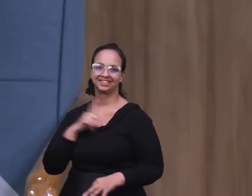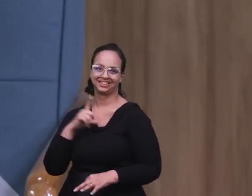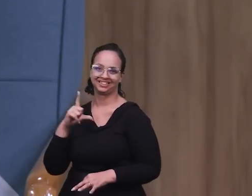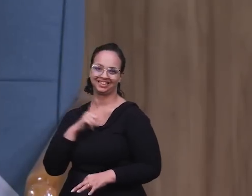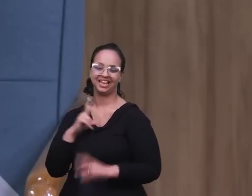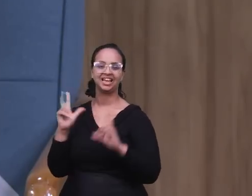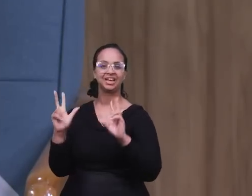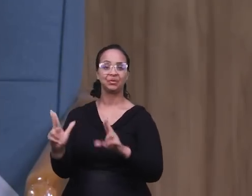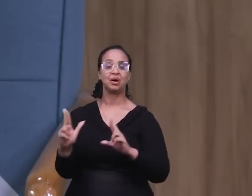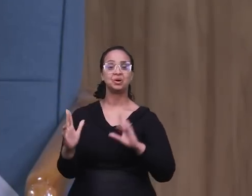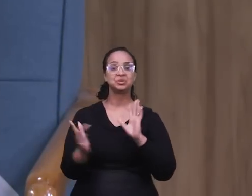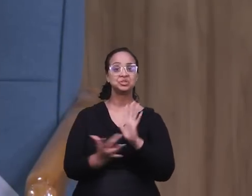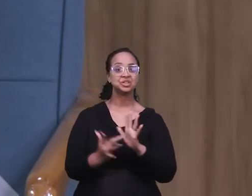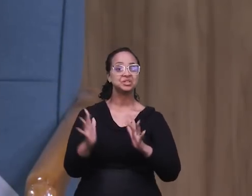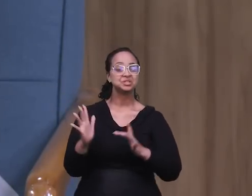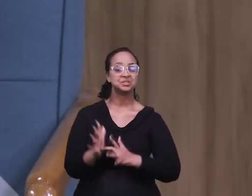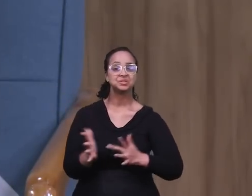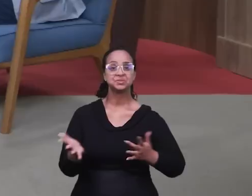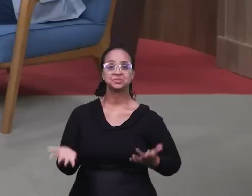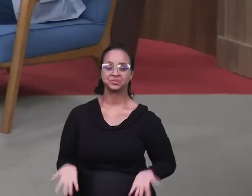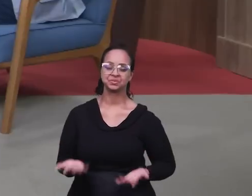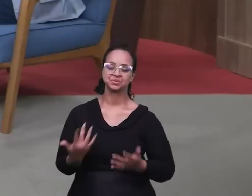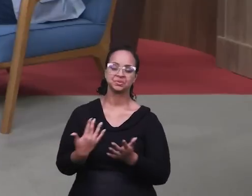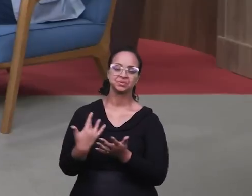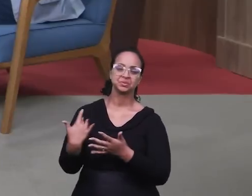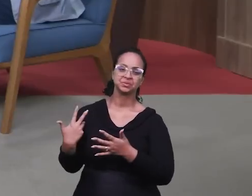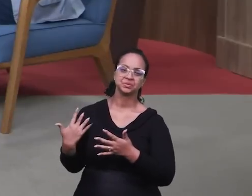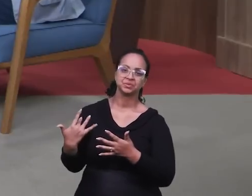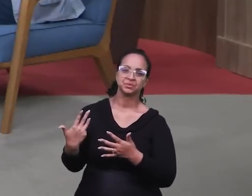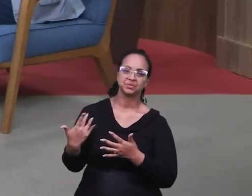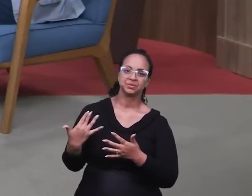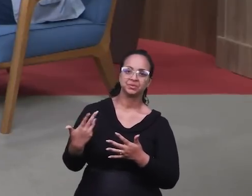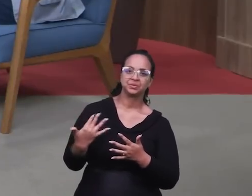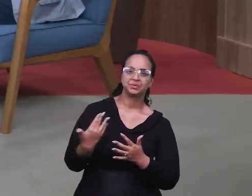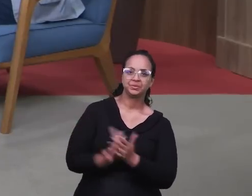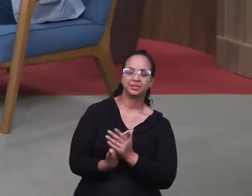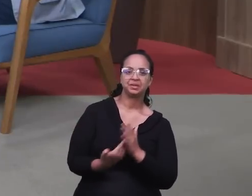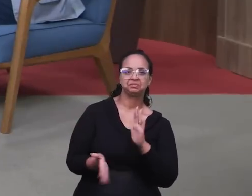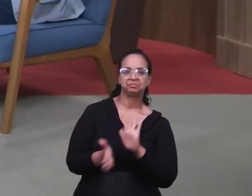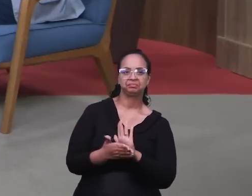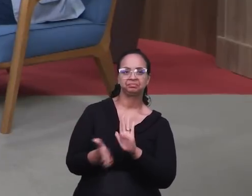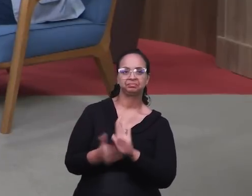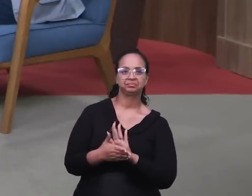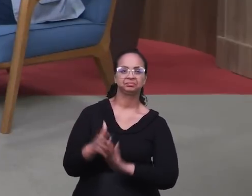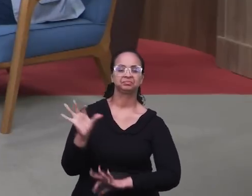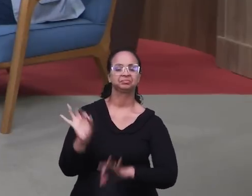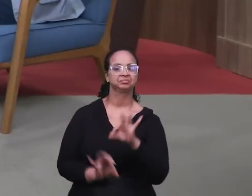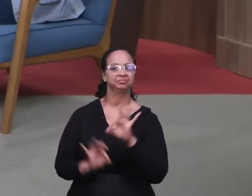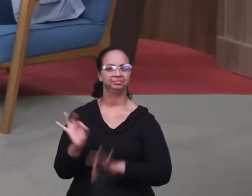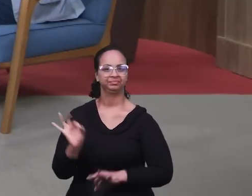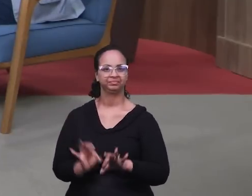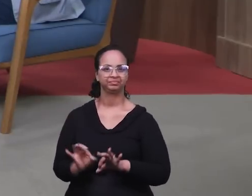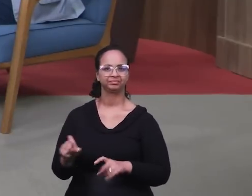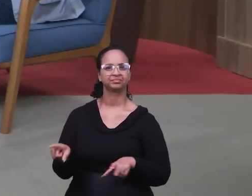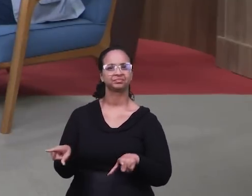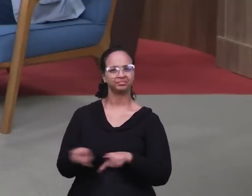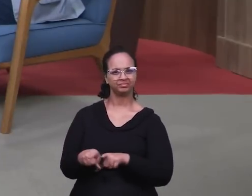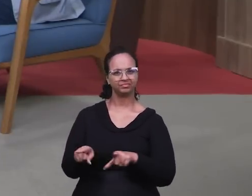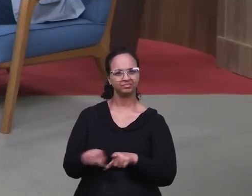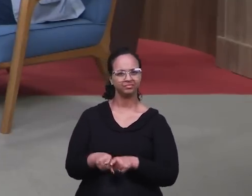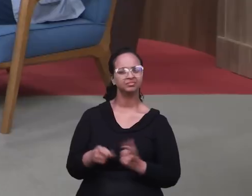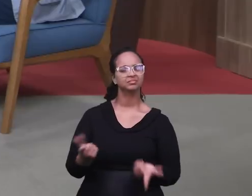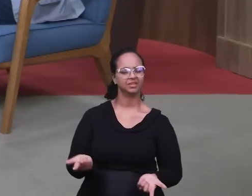vemos as características do Senhor Jesus ao longo de todo o projeto profético. Principalmente seu ministério,